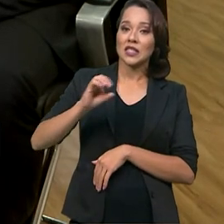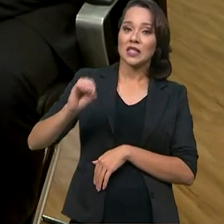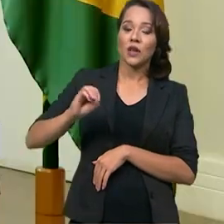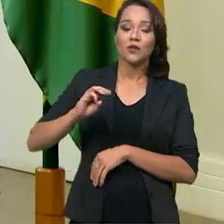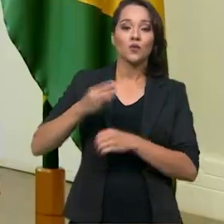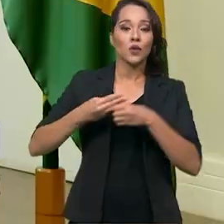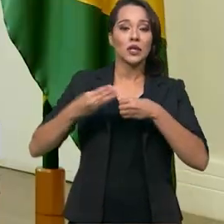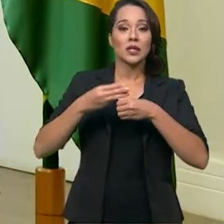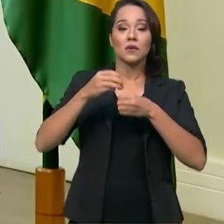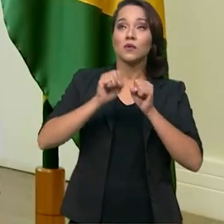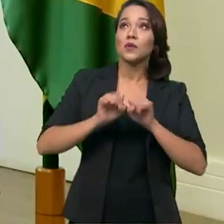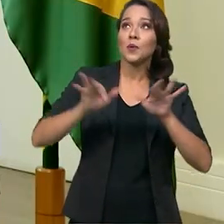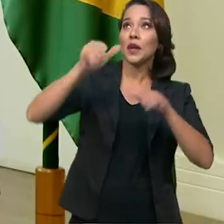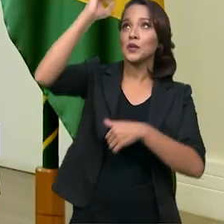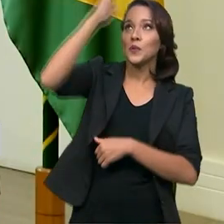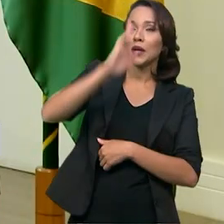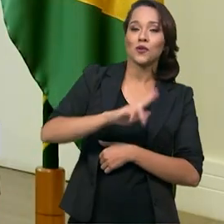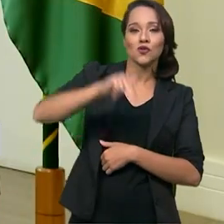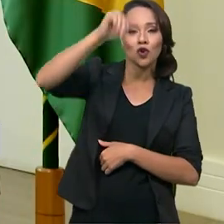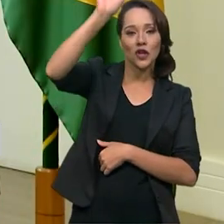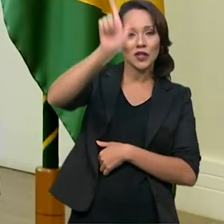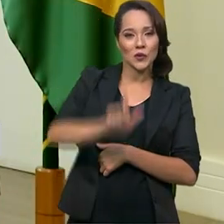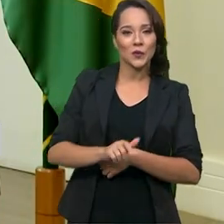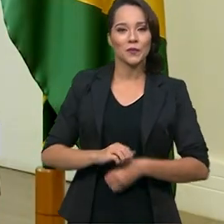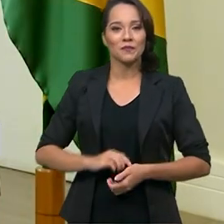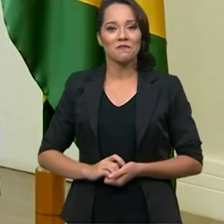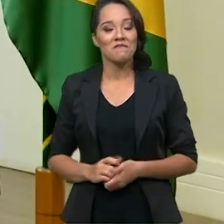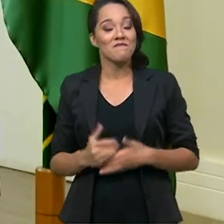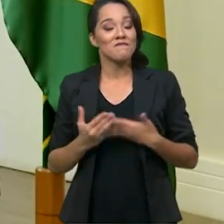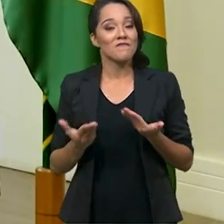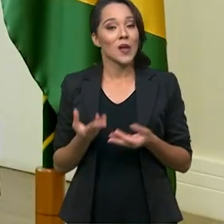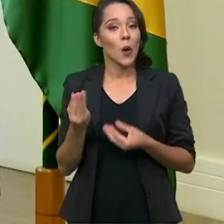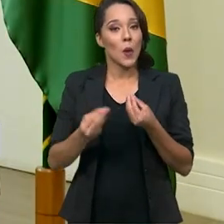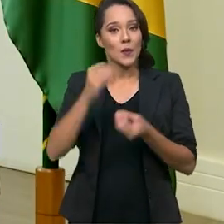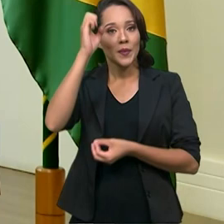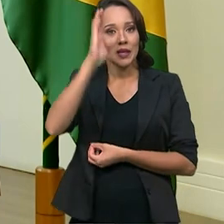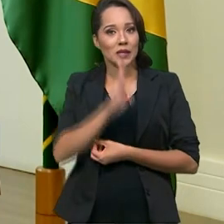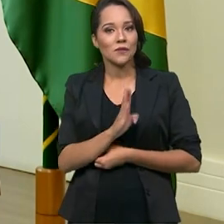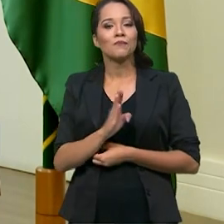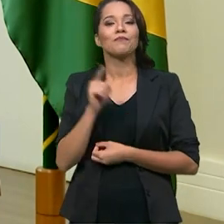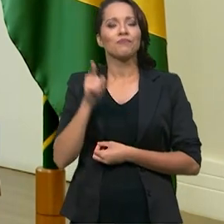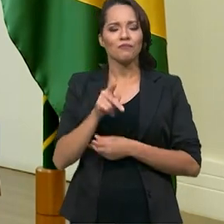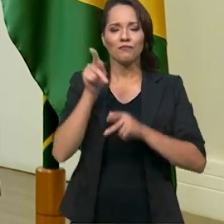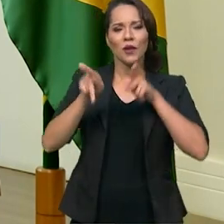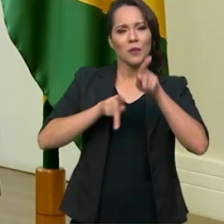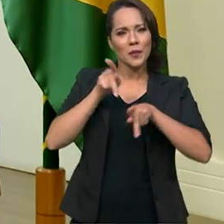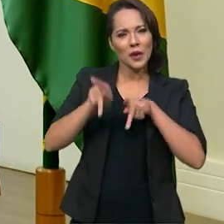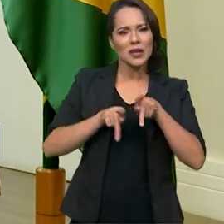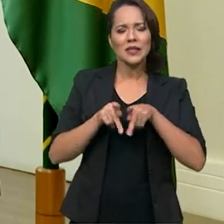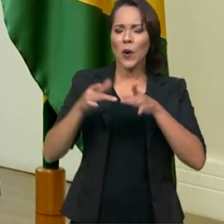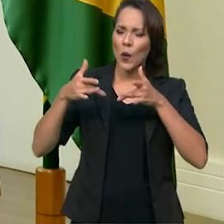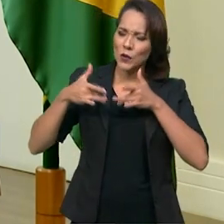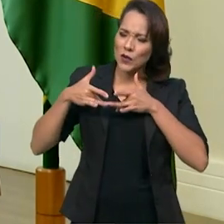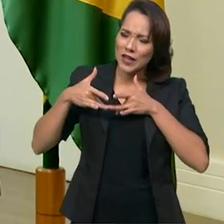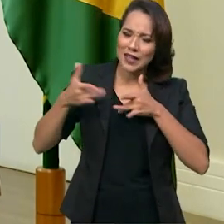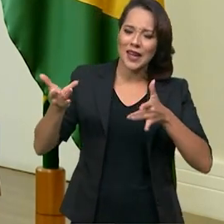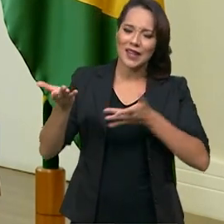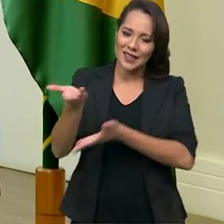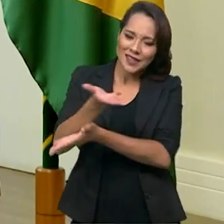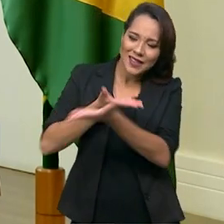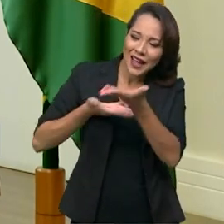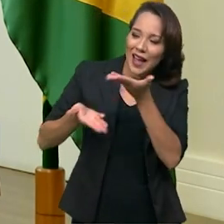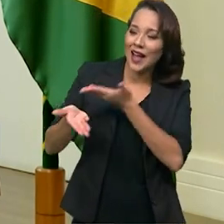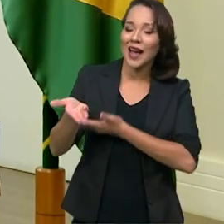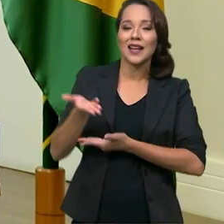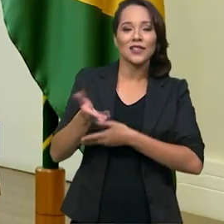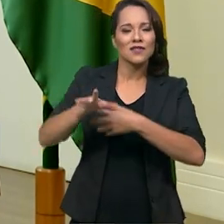todo o Brasil, de norte a sul. Então, essa forma como o Brasil, através do seu povo, com tanta solidariedade, né,